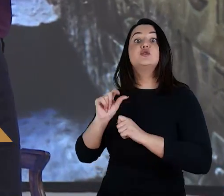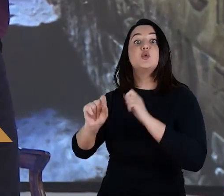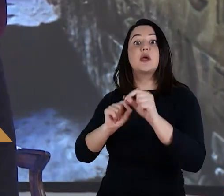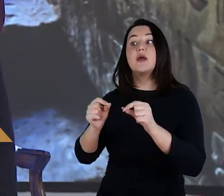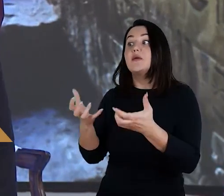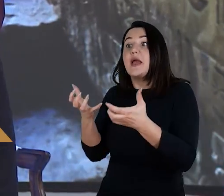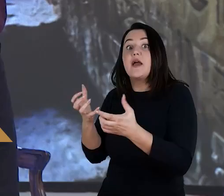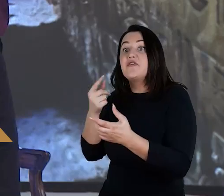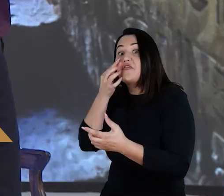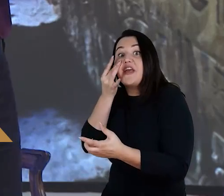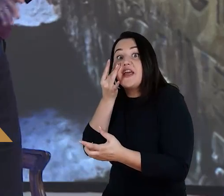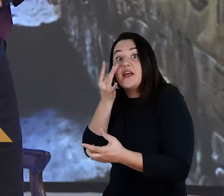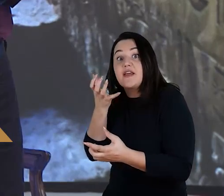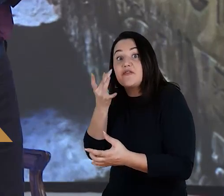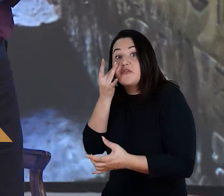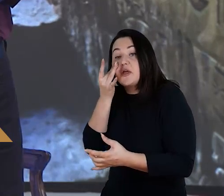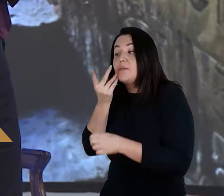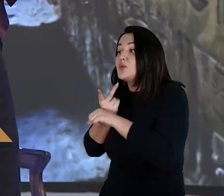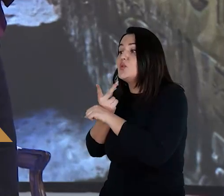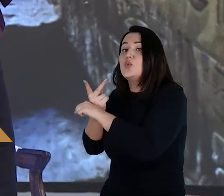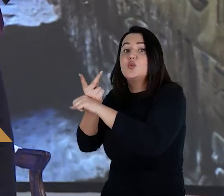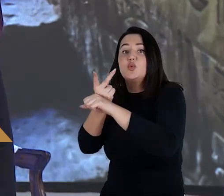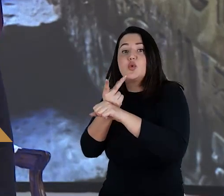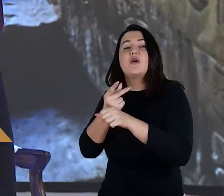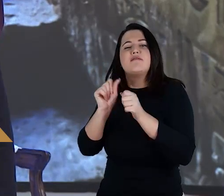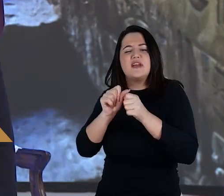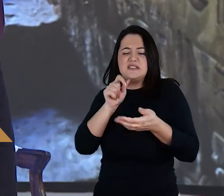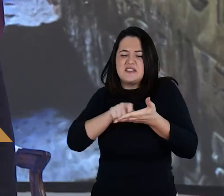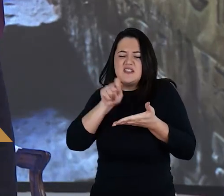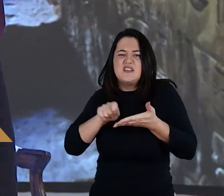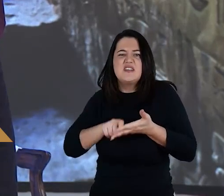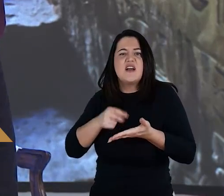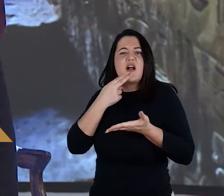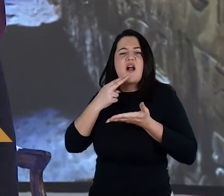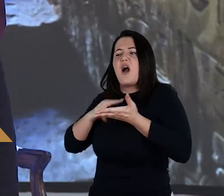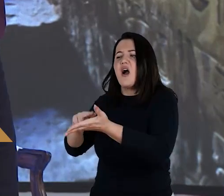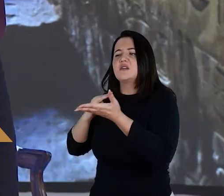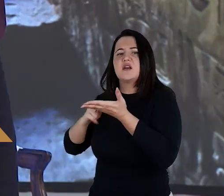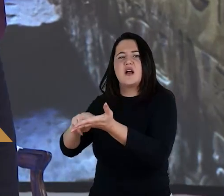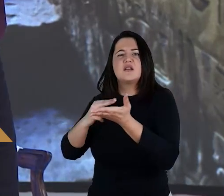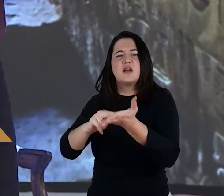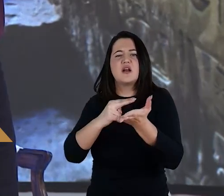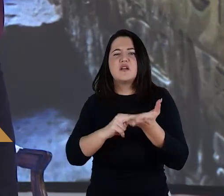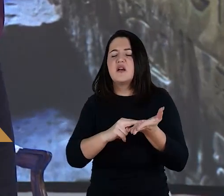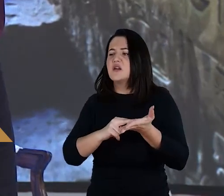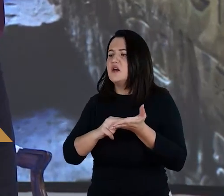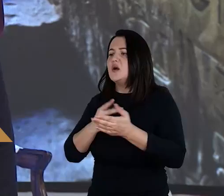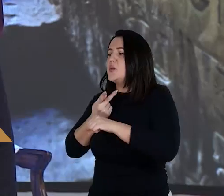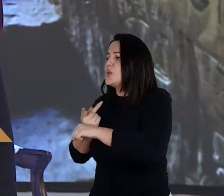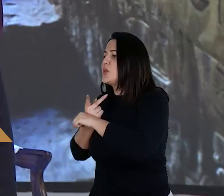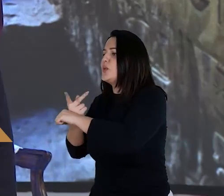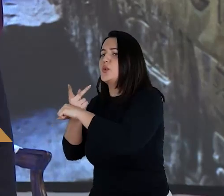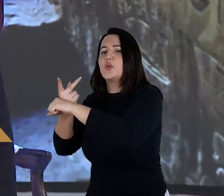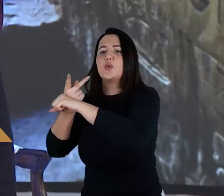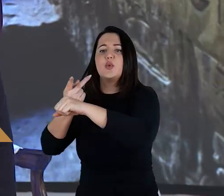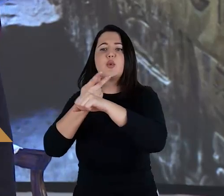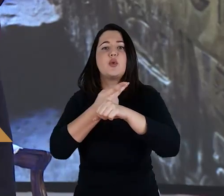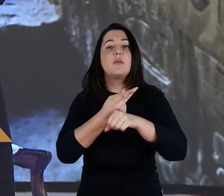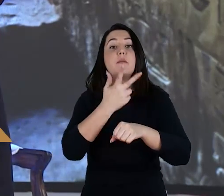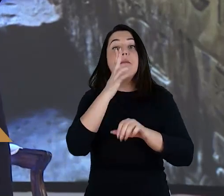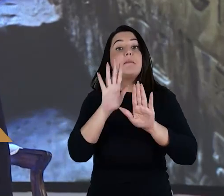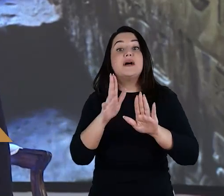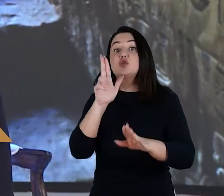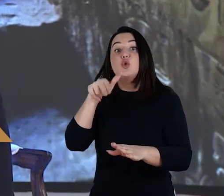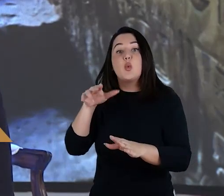para localizar onde estava essa peça metálica e em sua peregrinação ele acabou andando para vários lugares, mas a